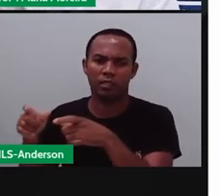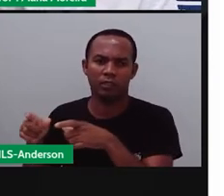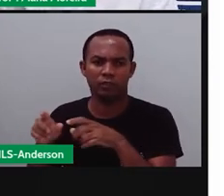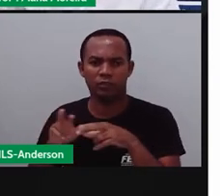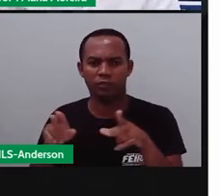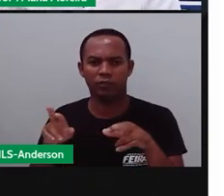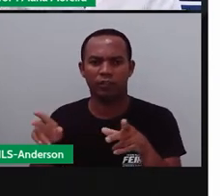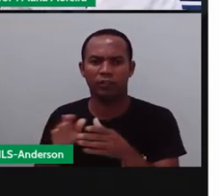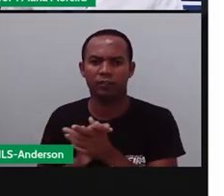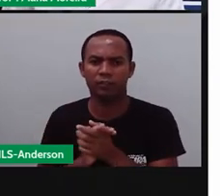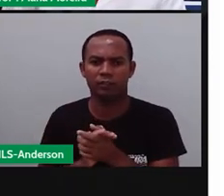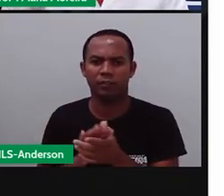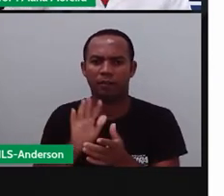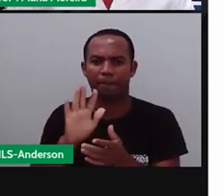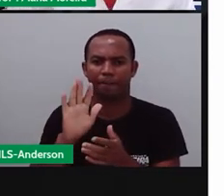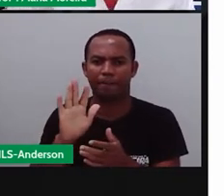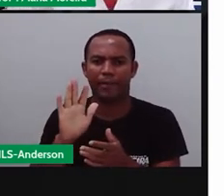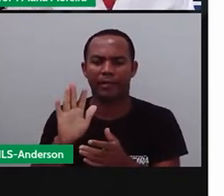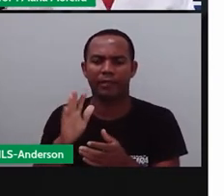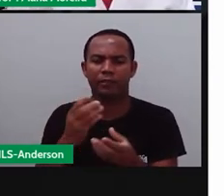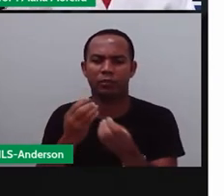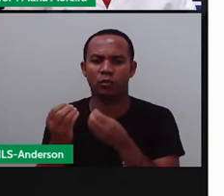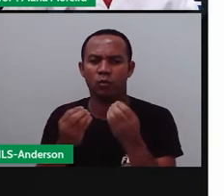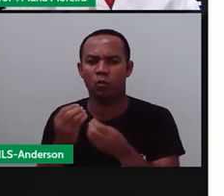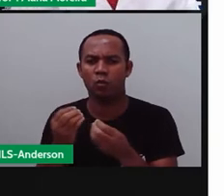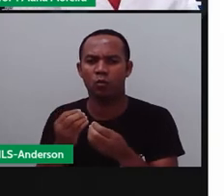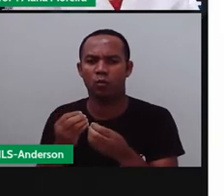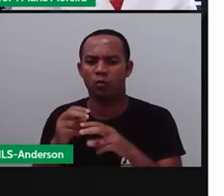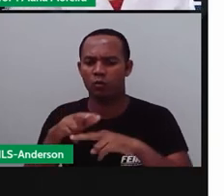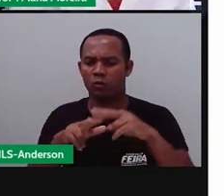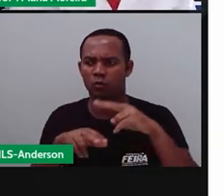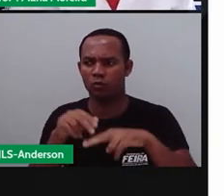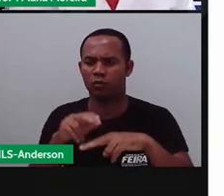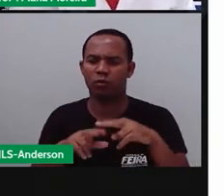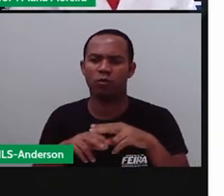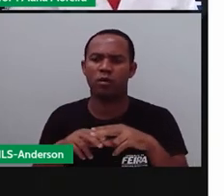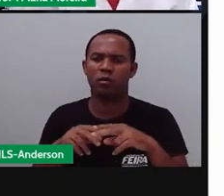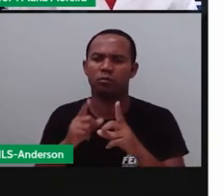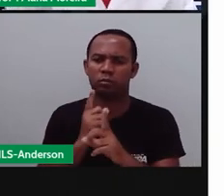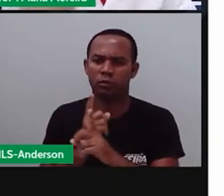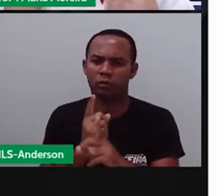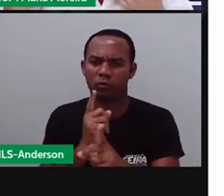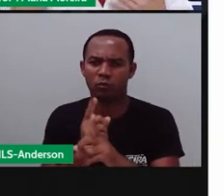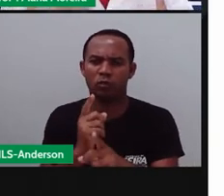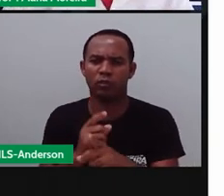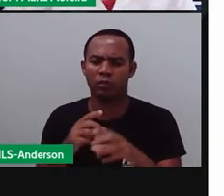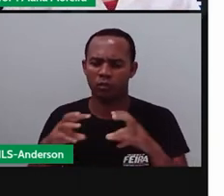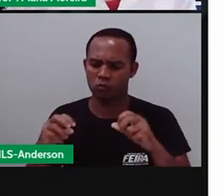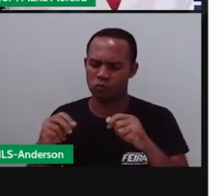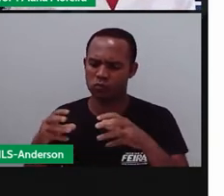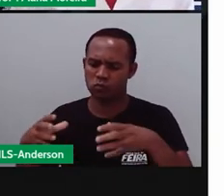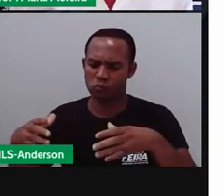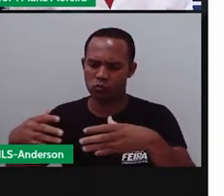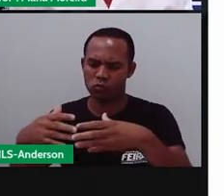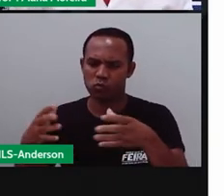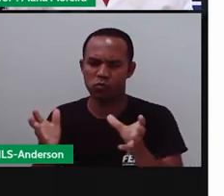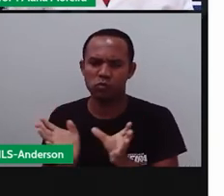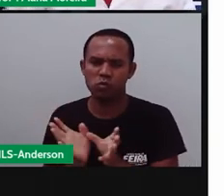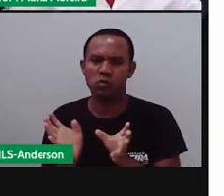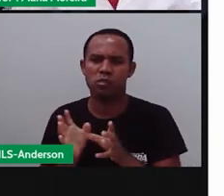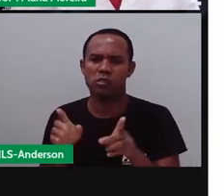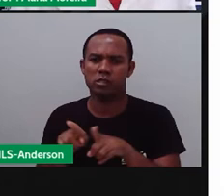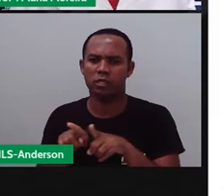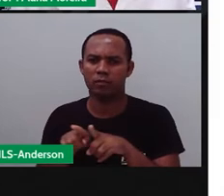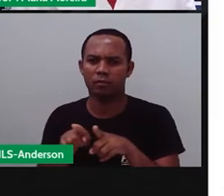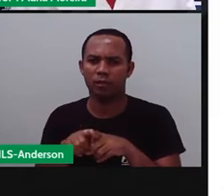Mas nessa época junina é comum se encontrar o cuscuz, é comum se encontrar o bolo de milho, é comum se encontrar o bolo de aipim,